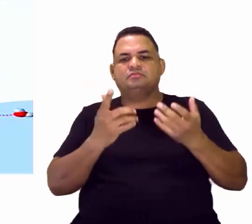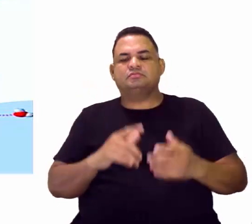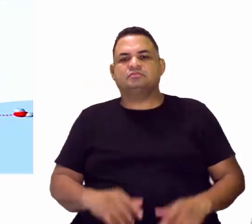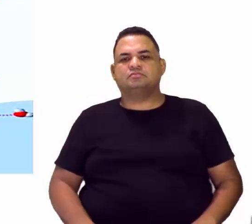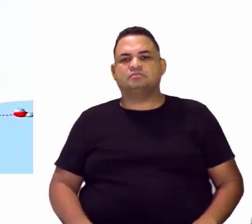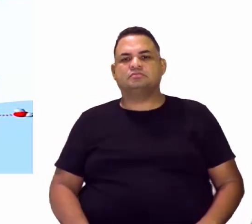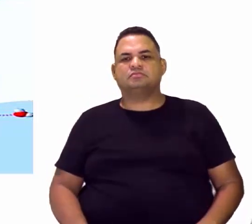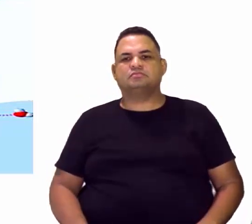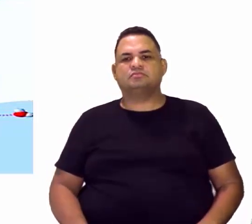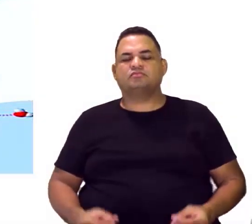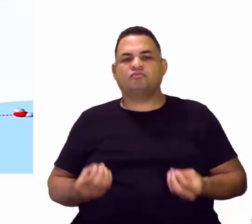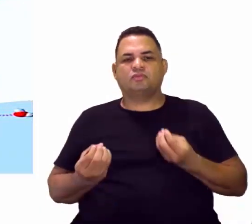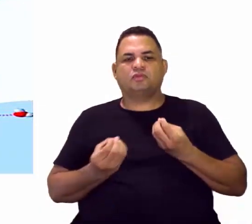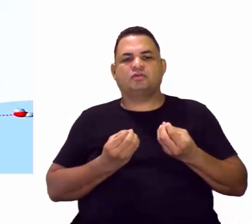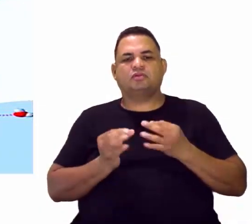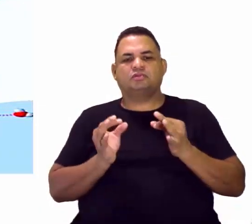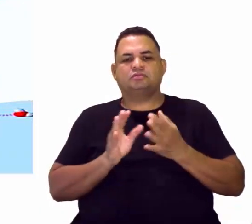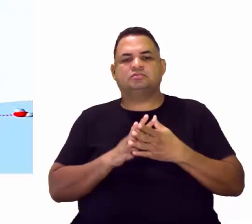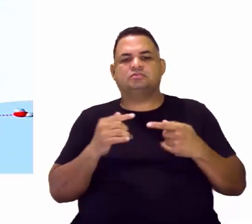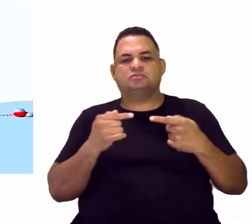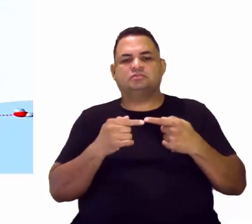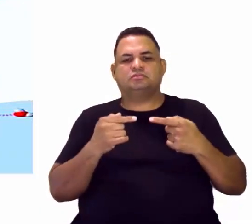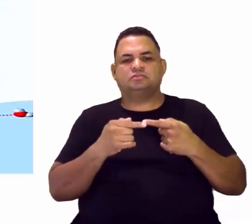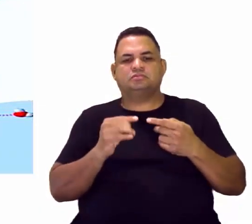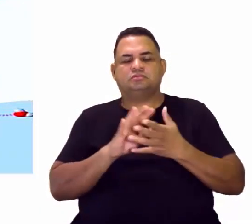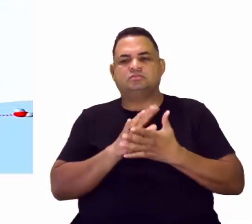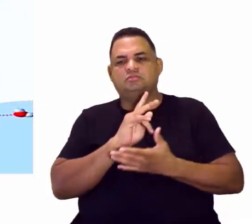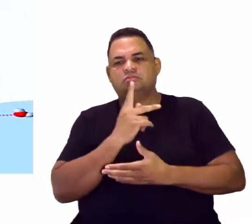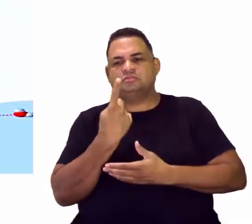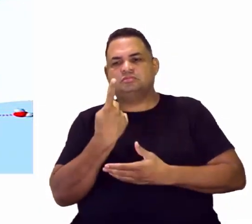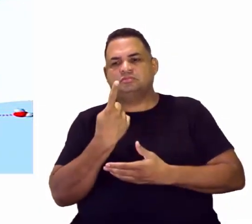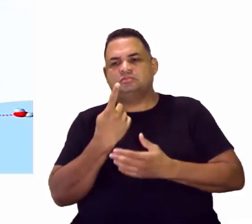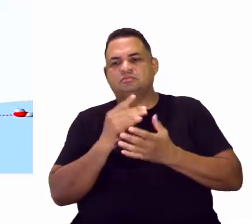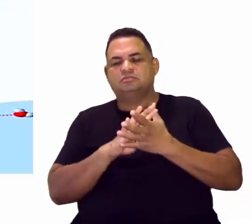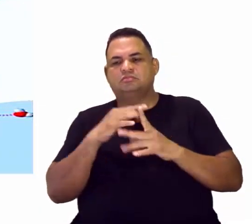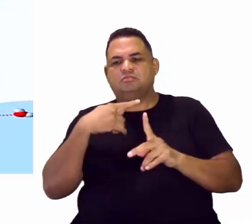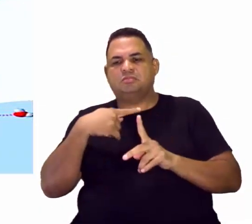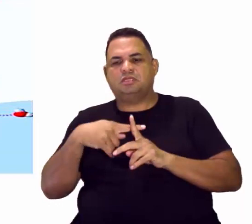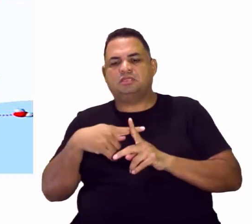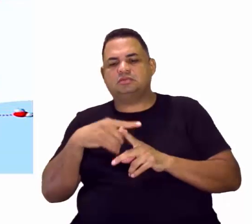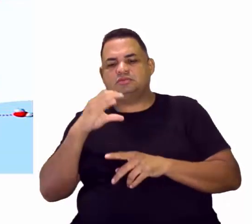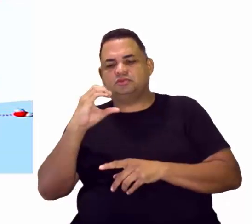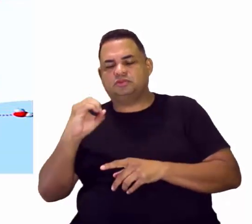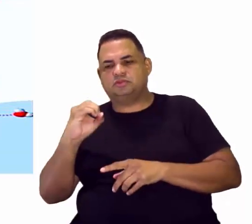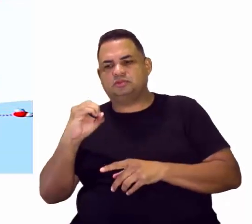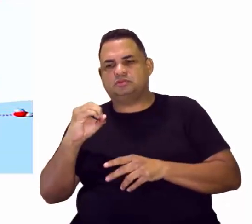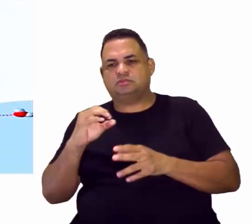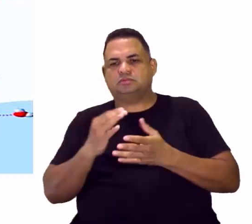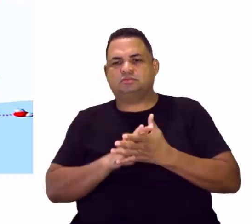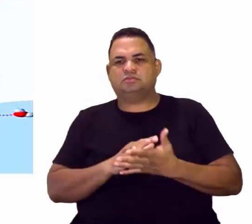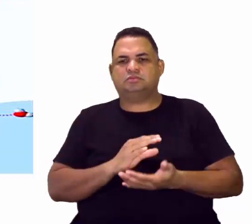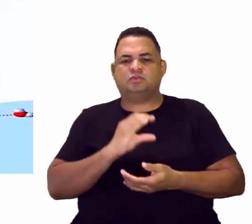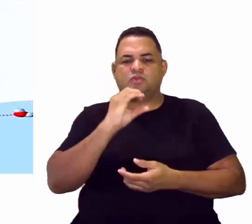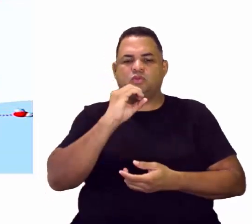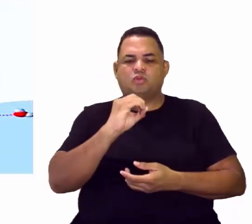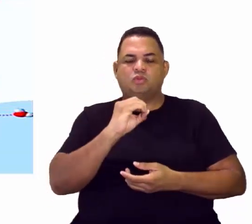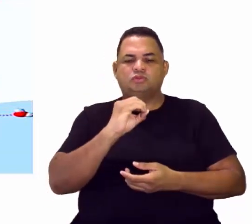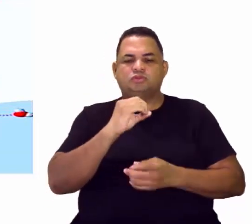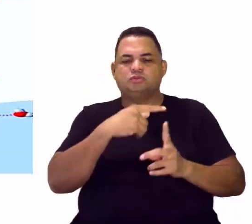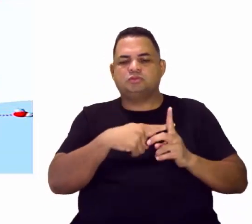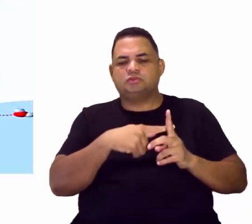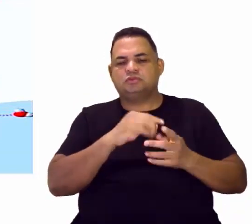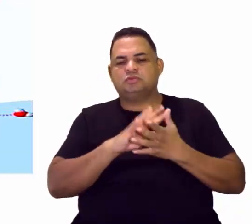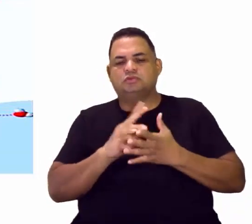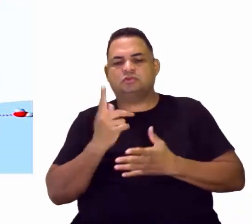Como é que formam ligações, né? Hidrogênio com oxigênio o oxigênio é negativo, o hidrogênio